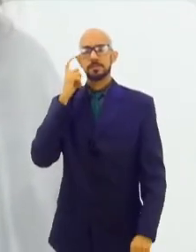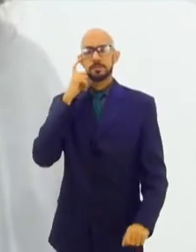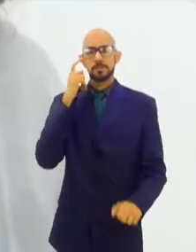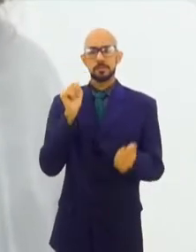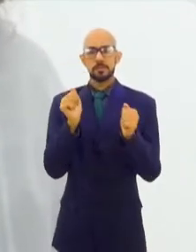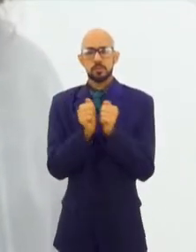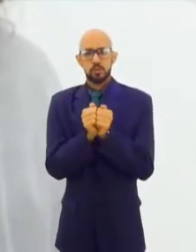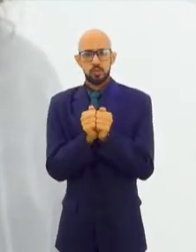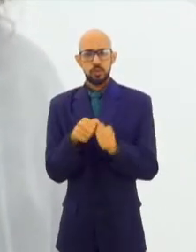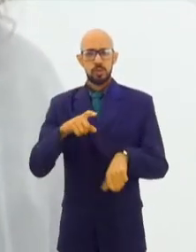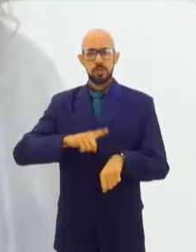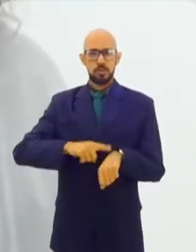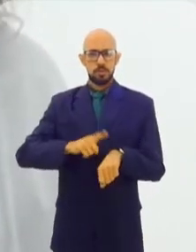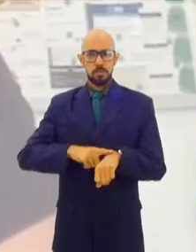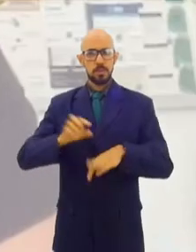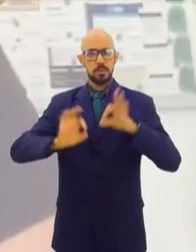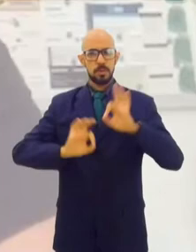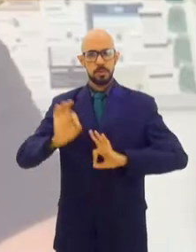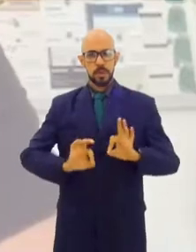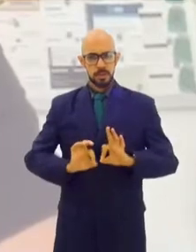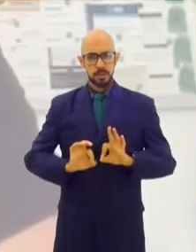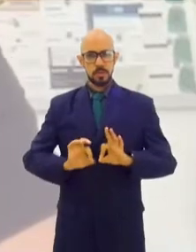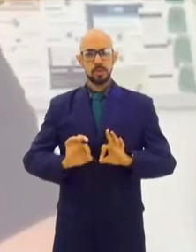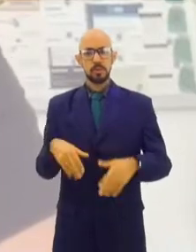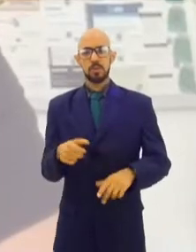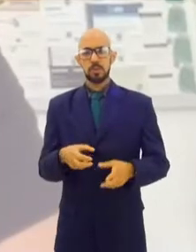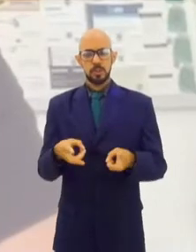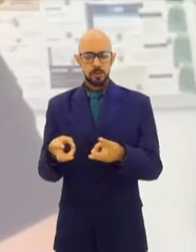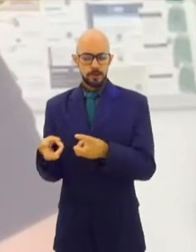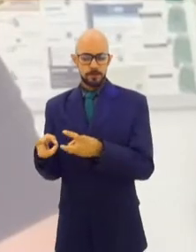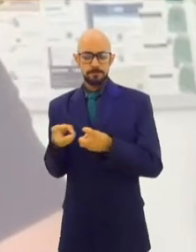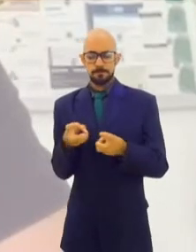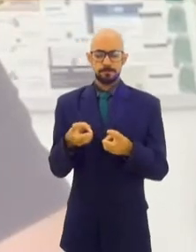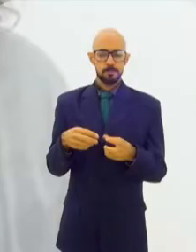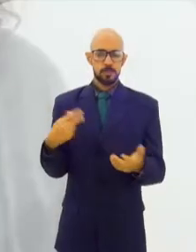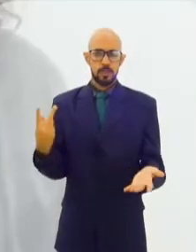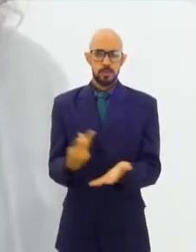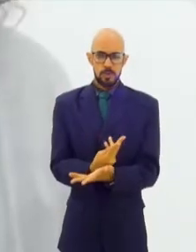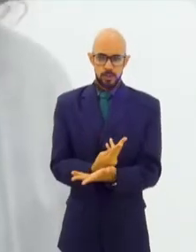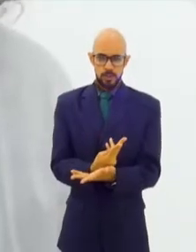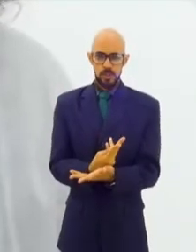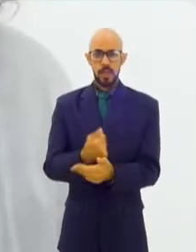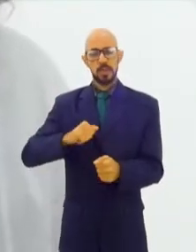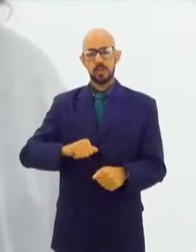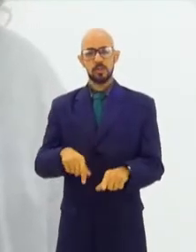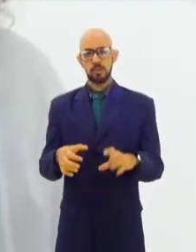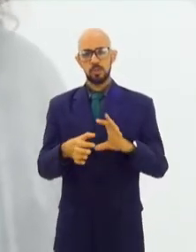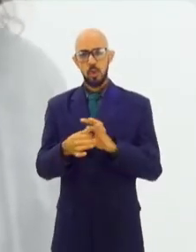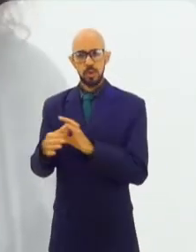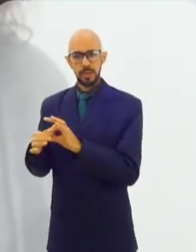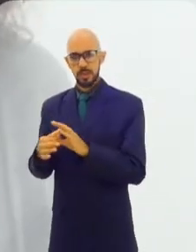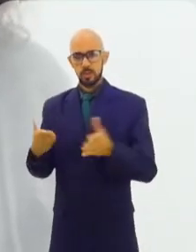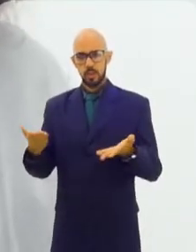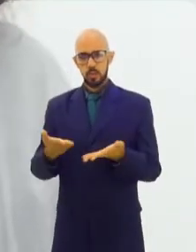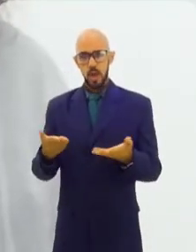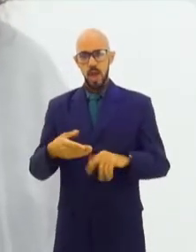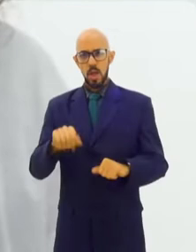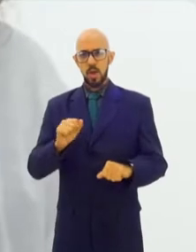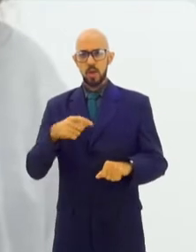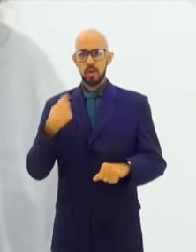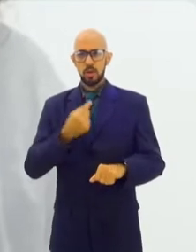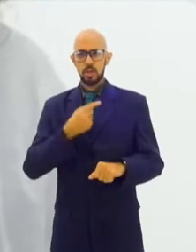pensar que junto desse momento de preparação que ele sensação do que estava acontecendo das tendências dos